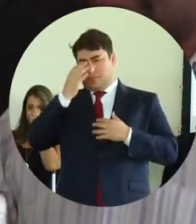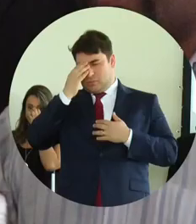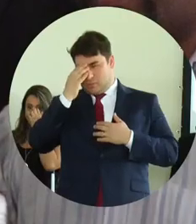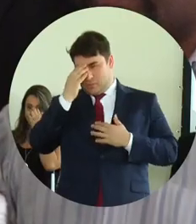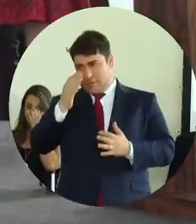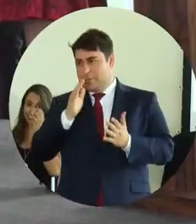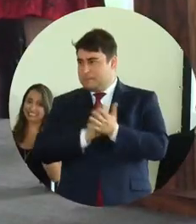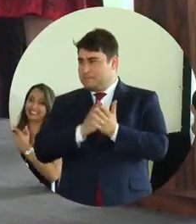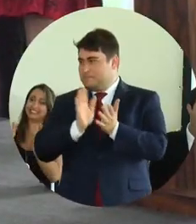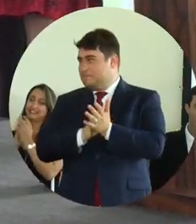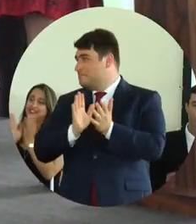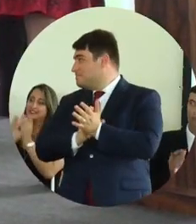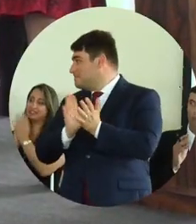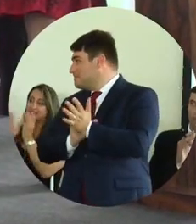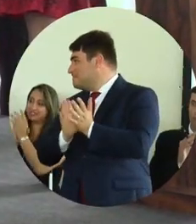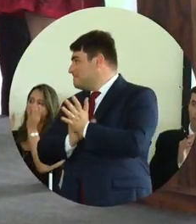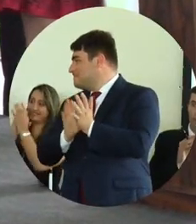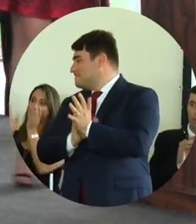obrigada.